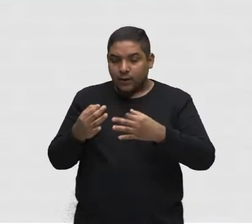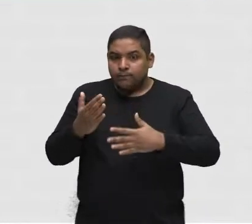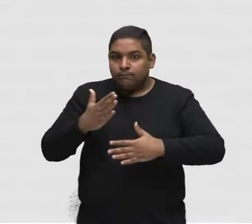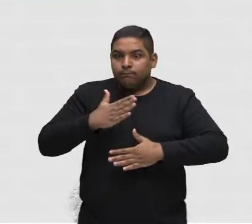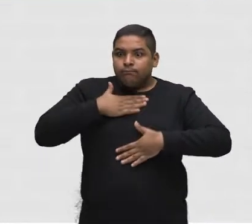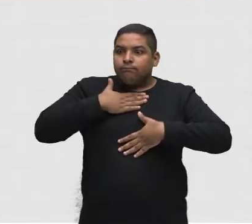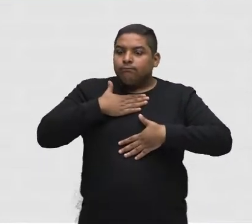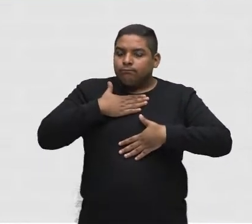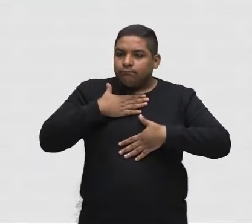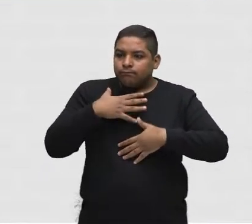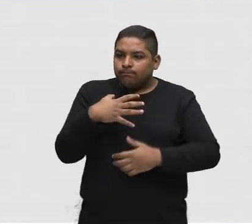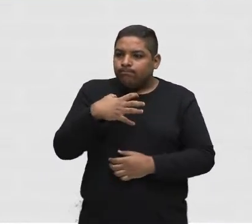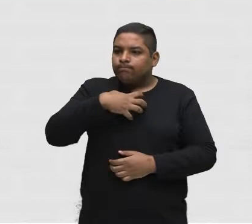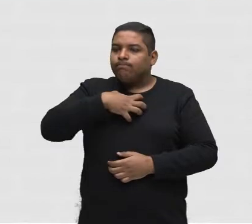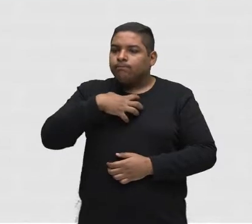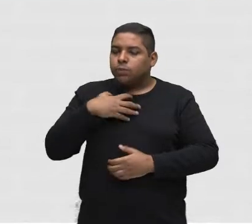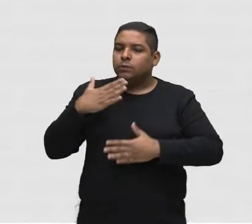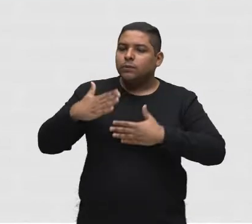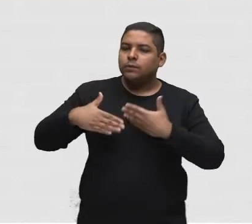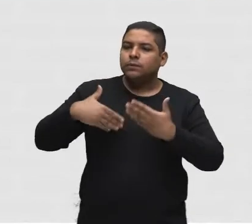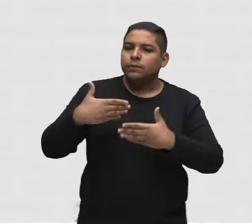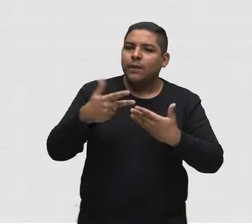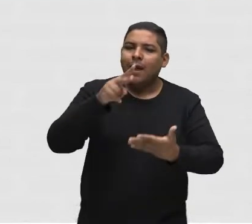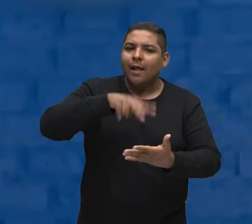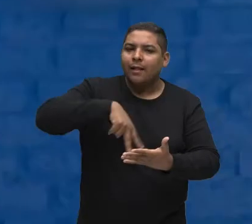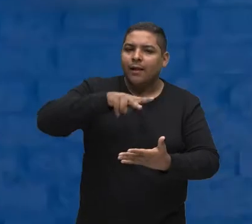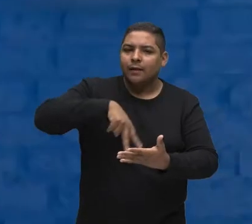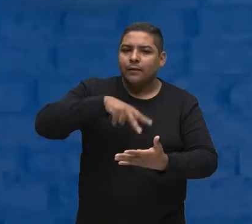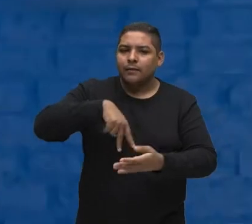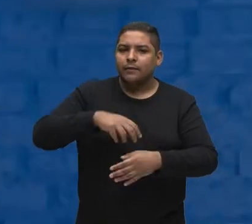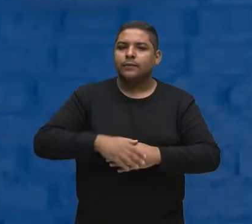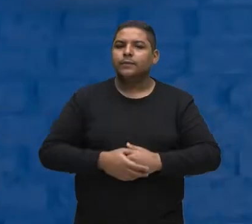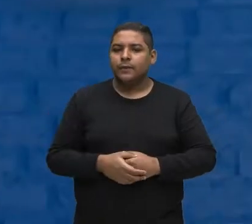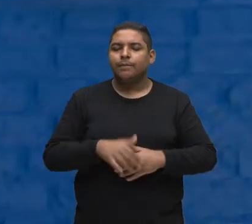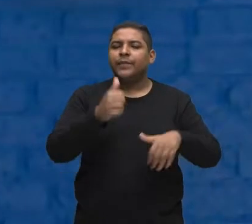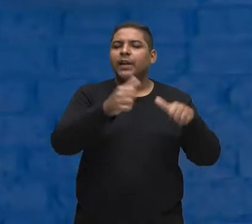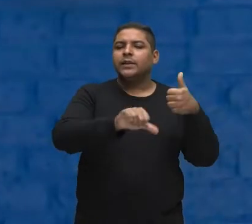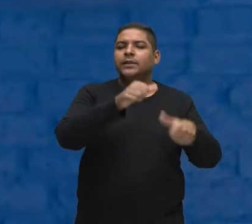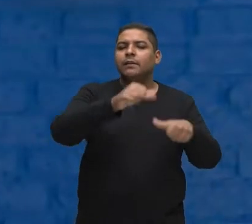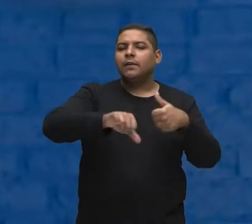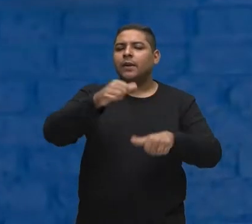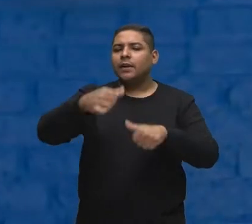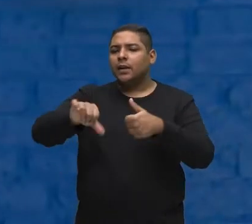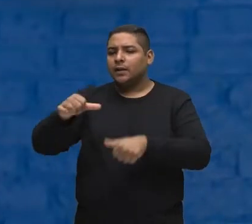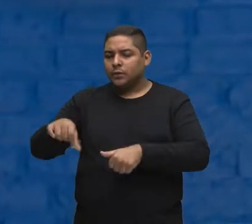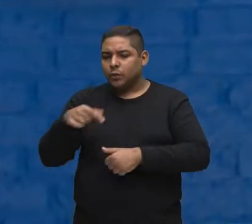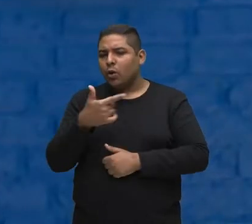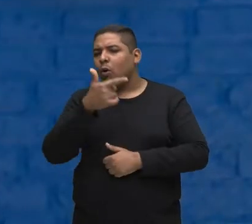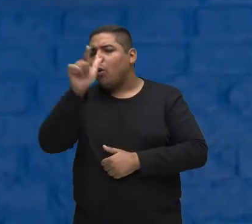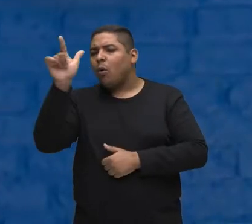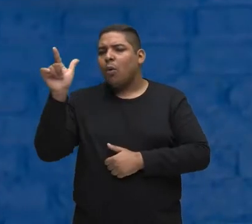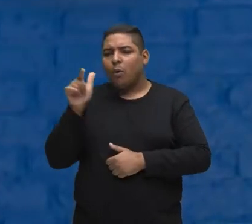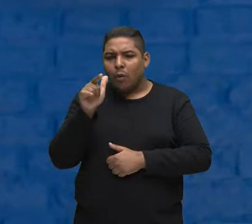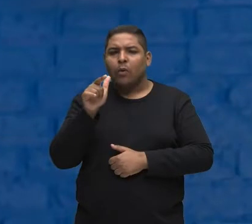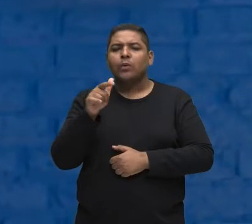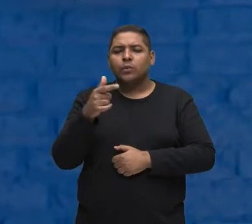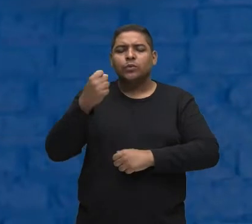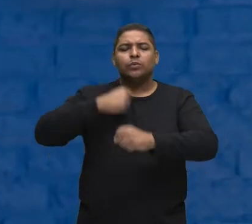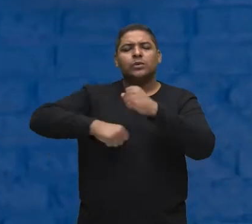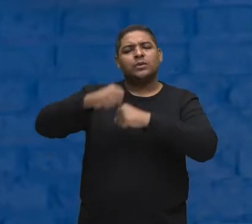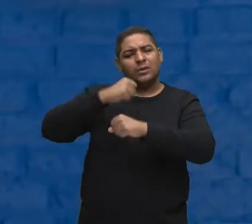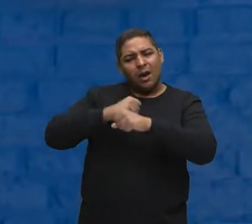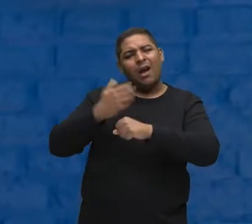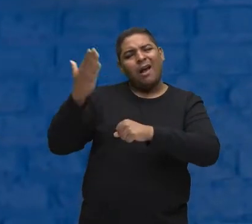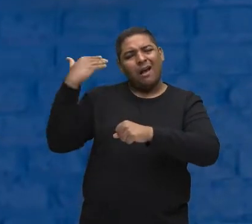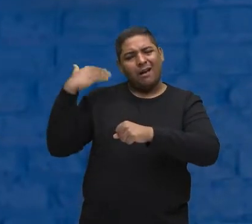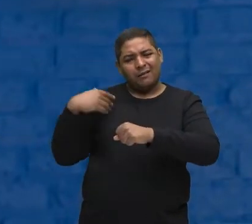surpreendeu no processo da leitura e das avaliações dos outros anos do Ricardo. Então, para o Ricardo